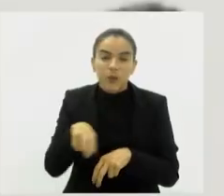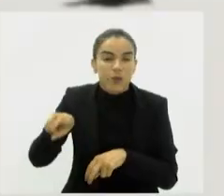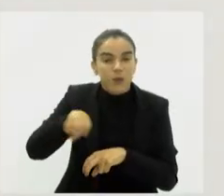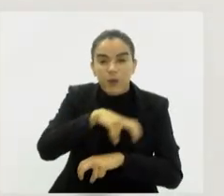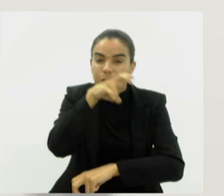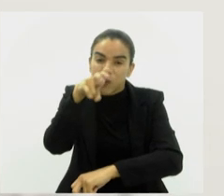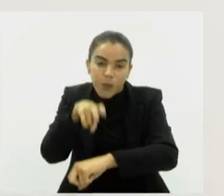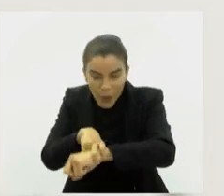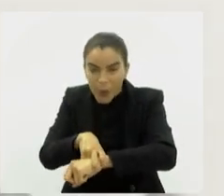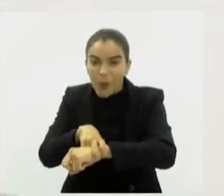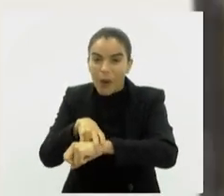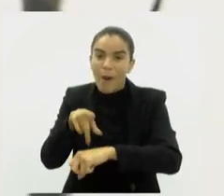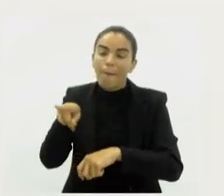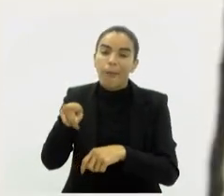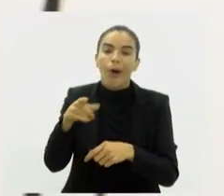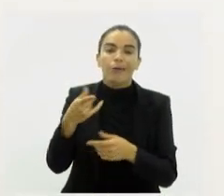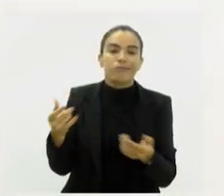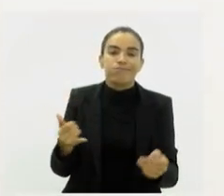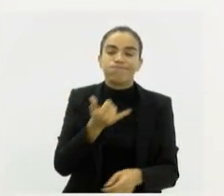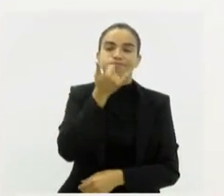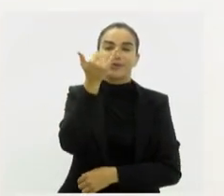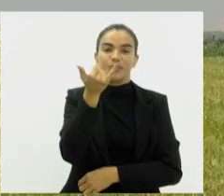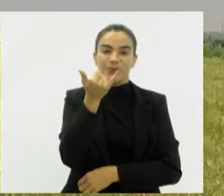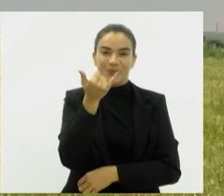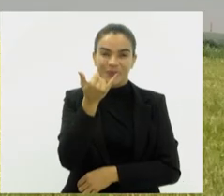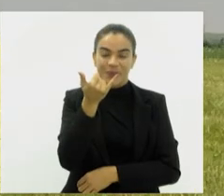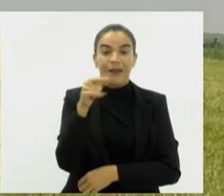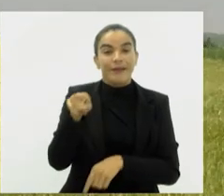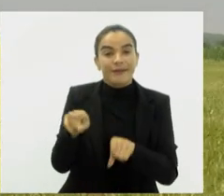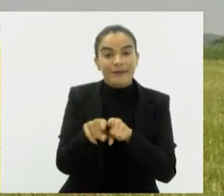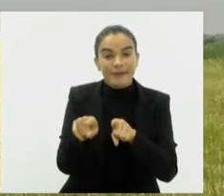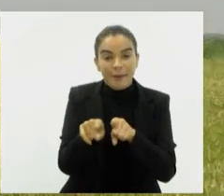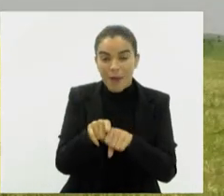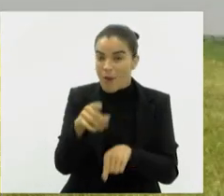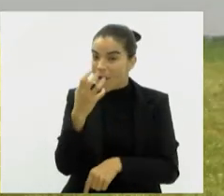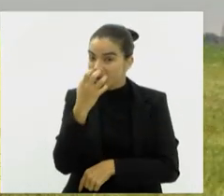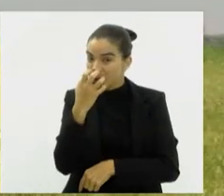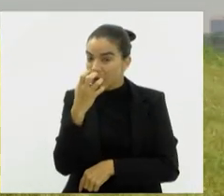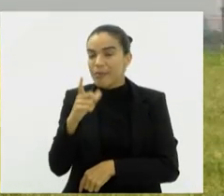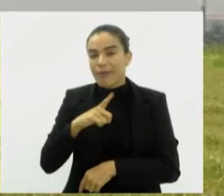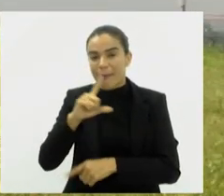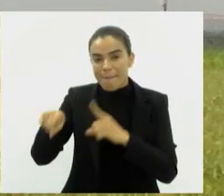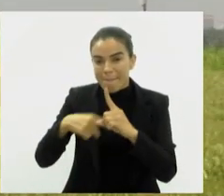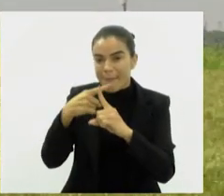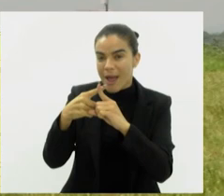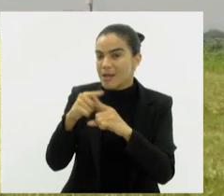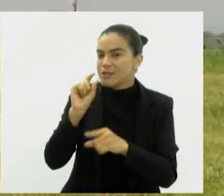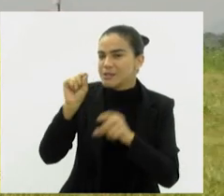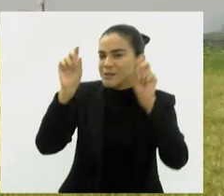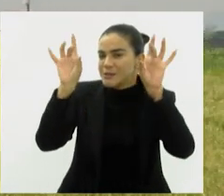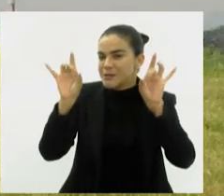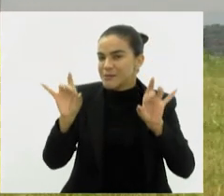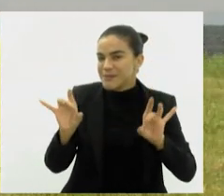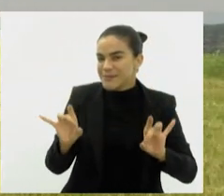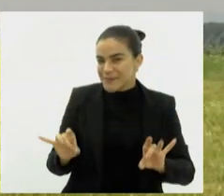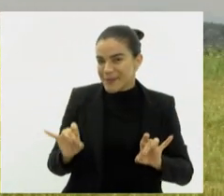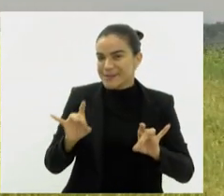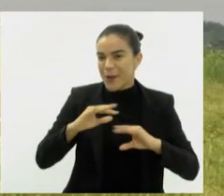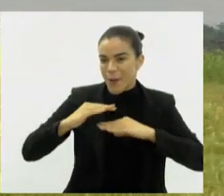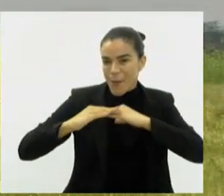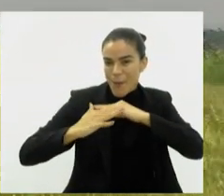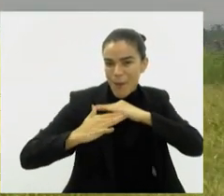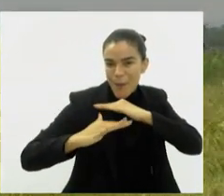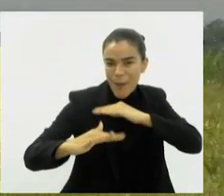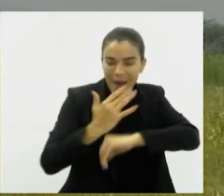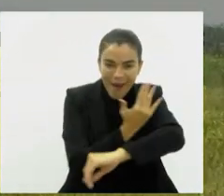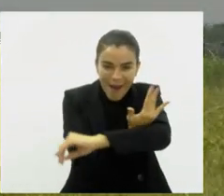ao voarem podem provocar algum incidente. Além do cão, a equipe tem ainda um auxílio especial para deixar o gramado no